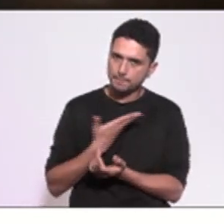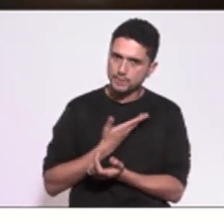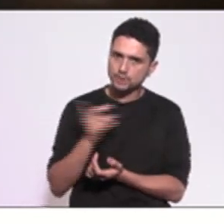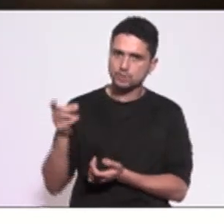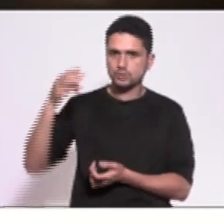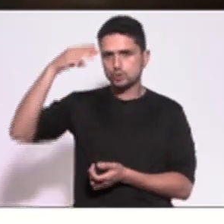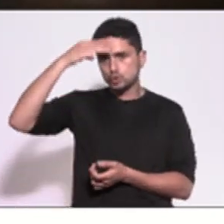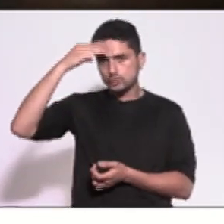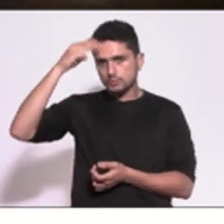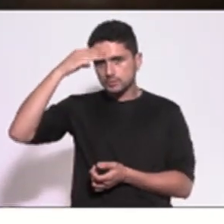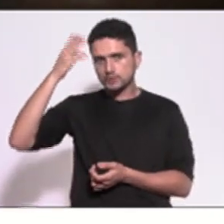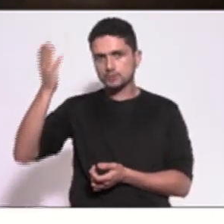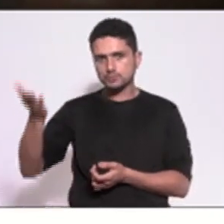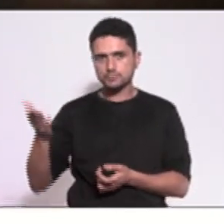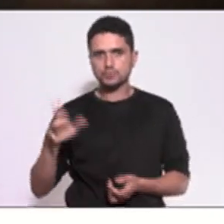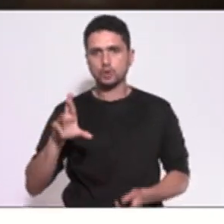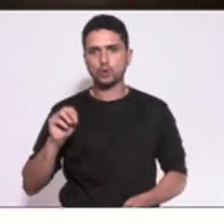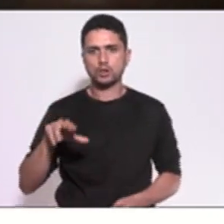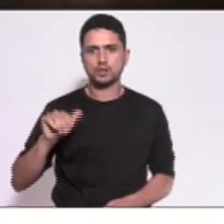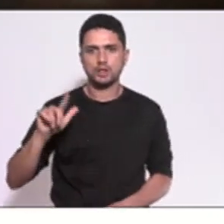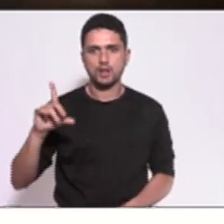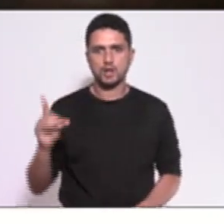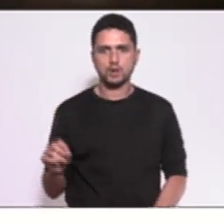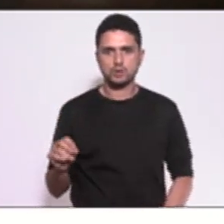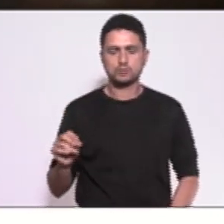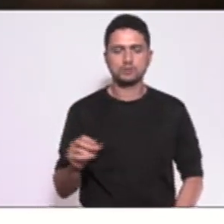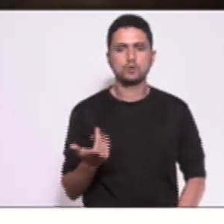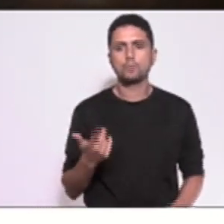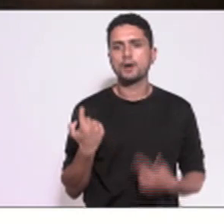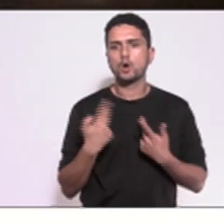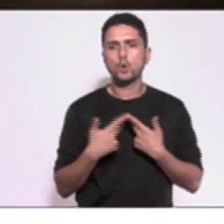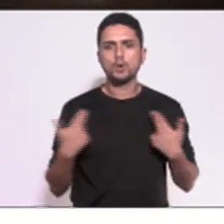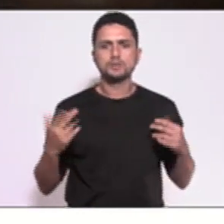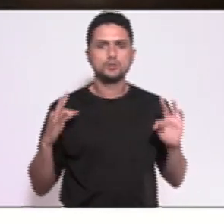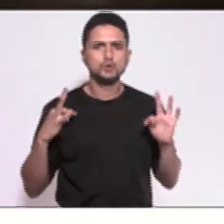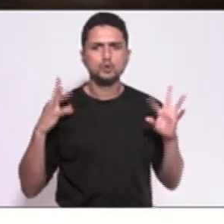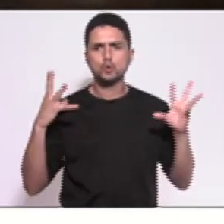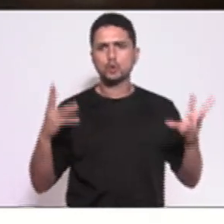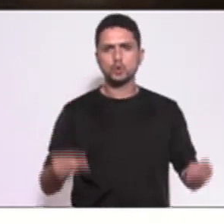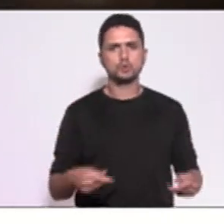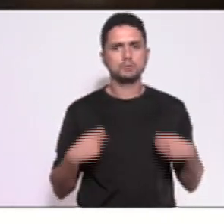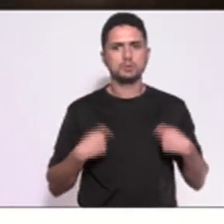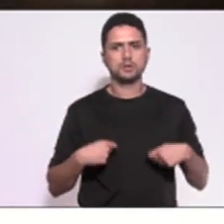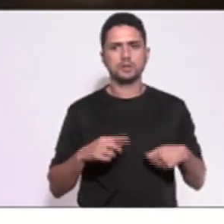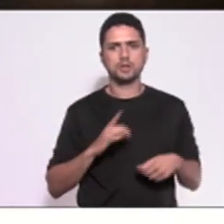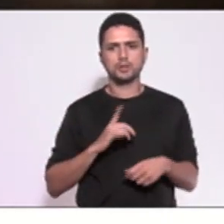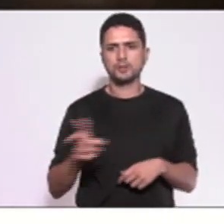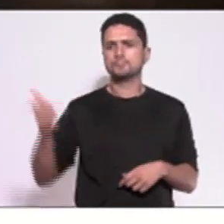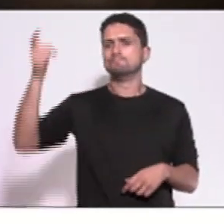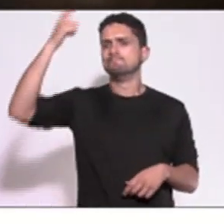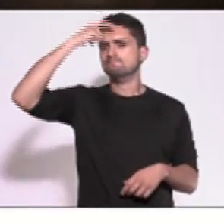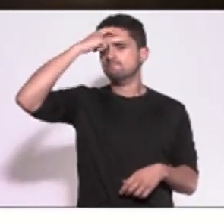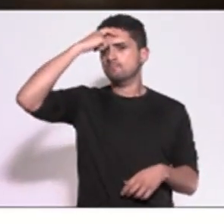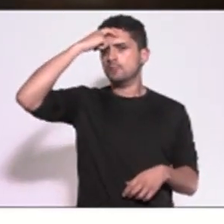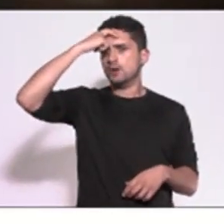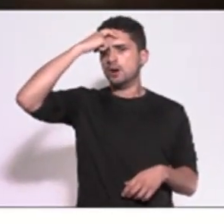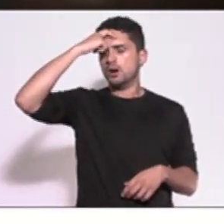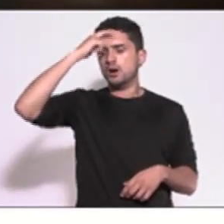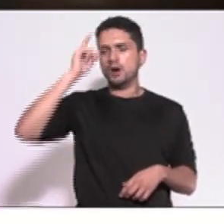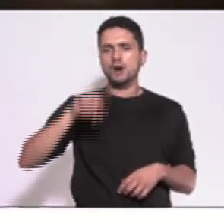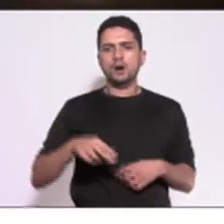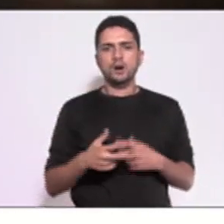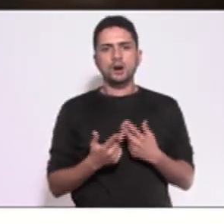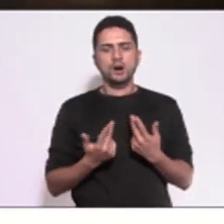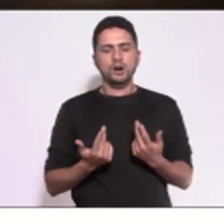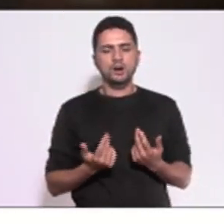Há uma coisa que todos nós devemos ter na consciência, é de